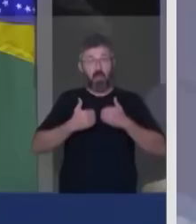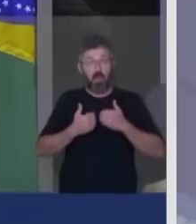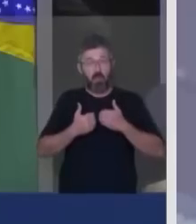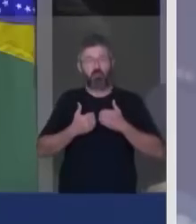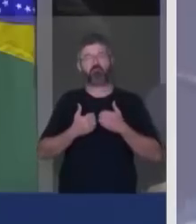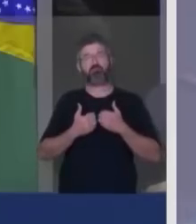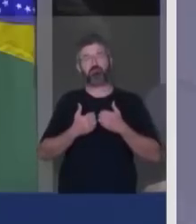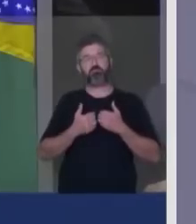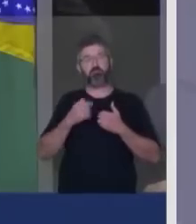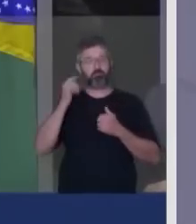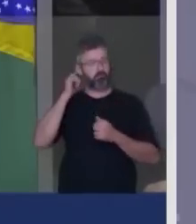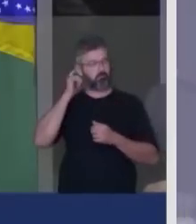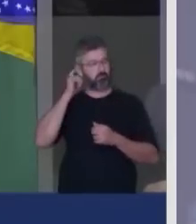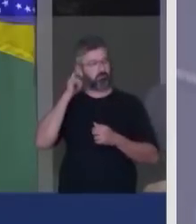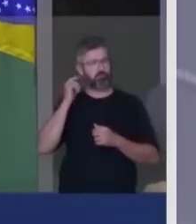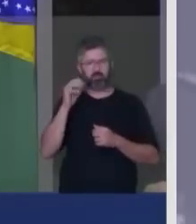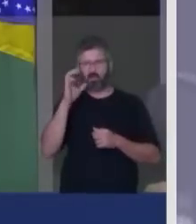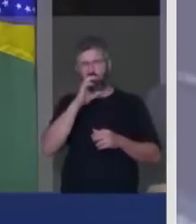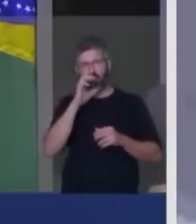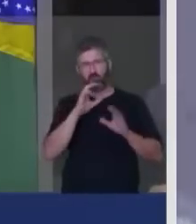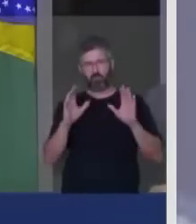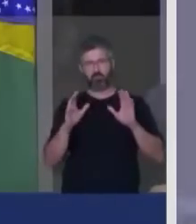disse.